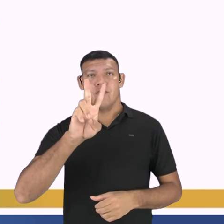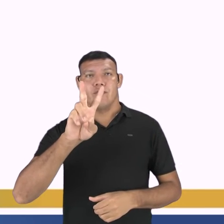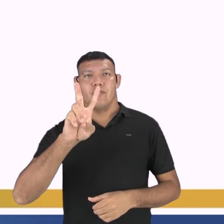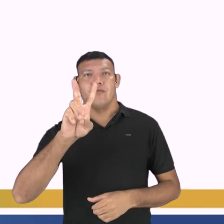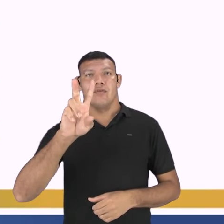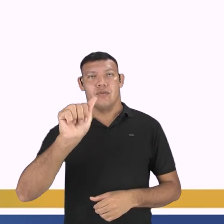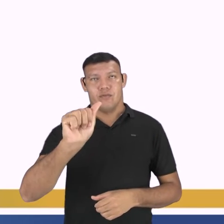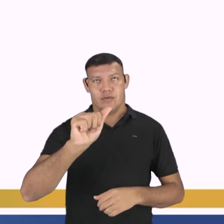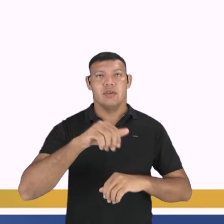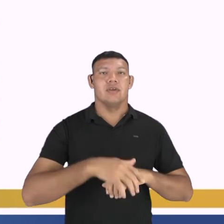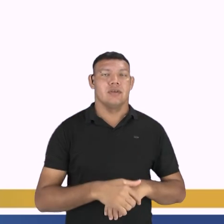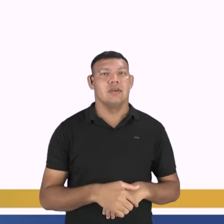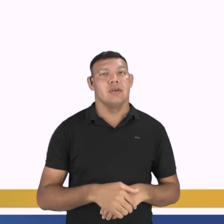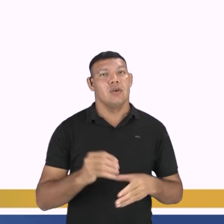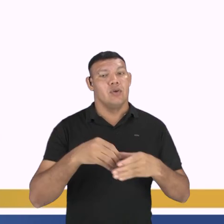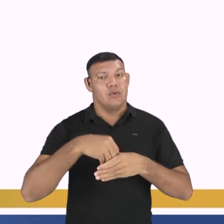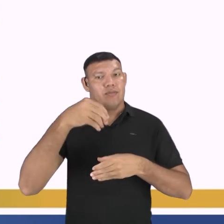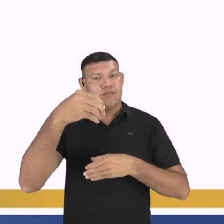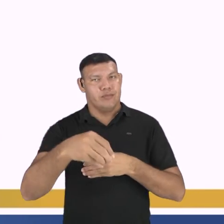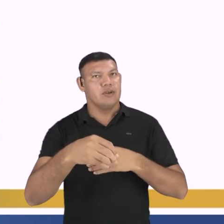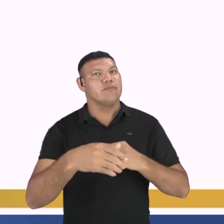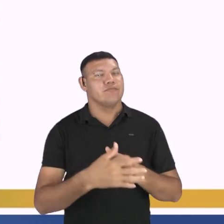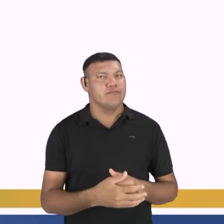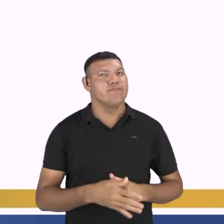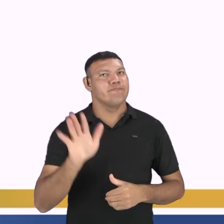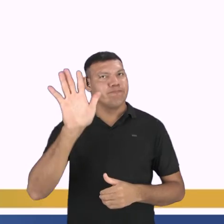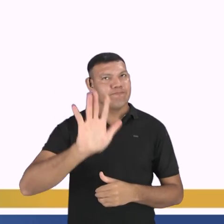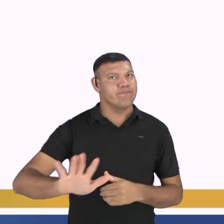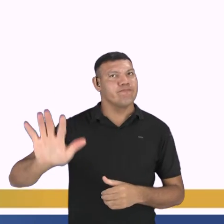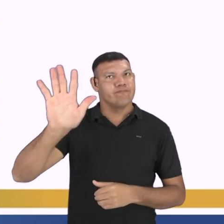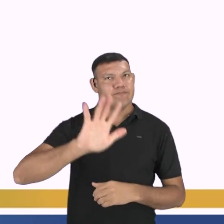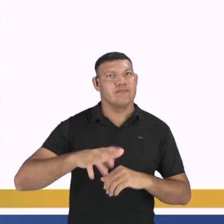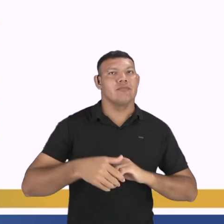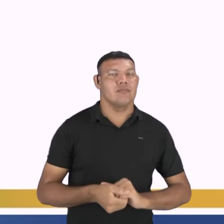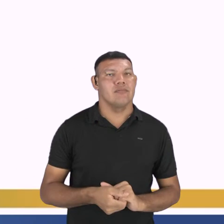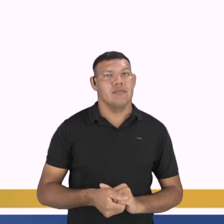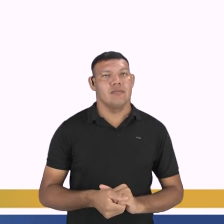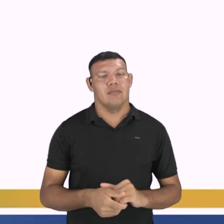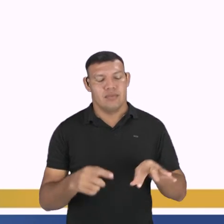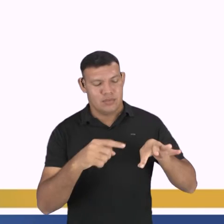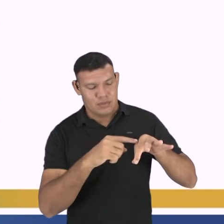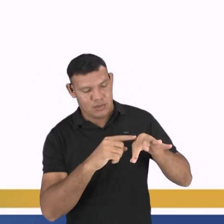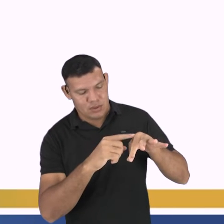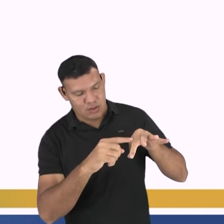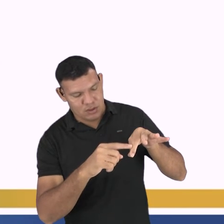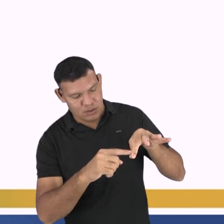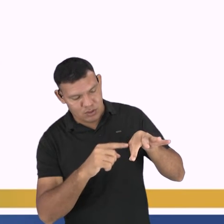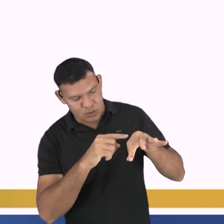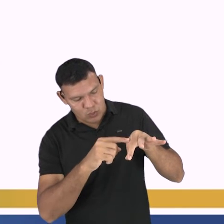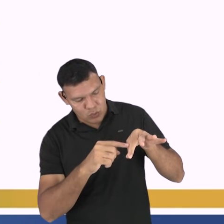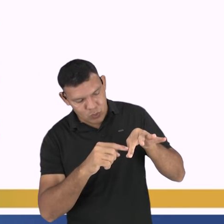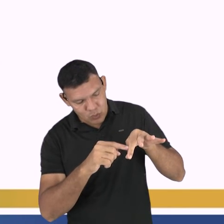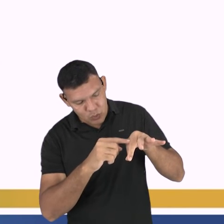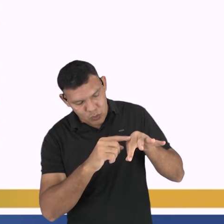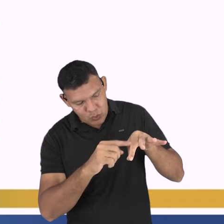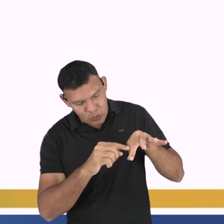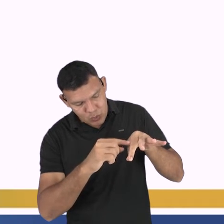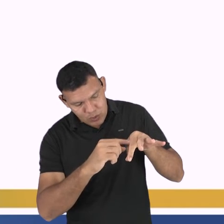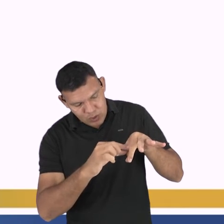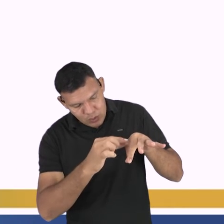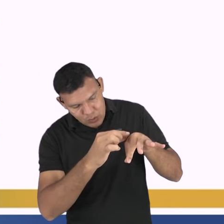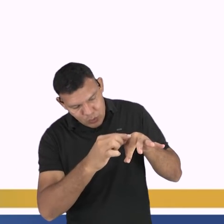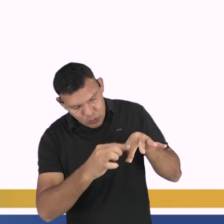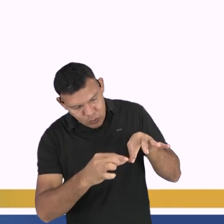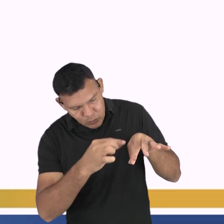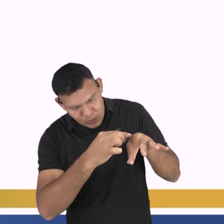parte externa, né, da genitália feminina. Fazem parte da vulva os lábios maiores, os lábios menores, a abertura